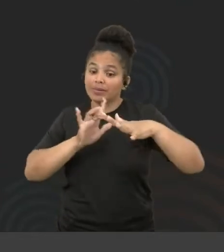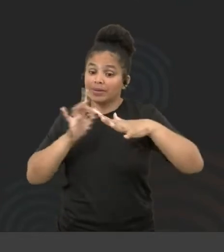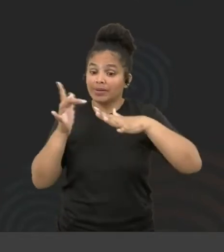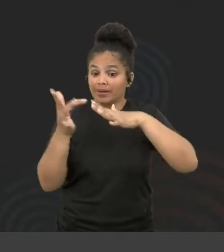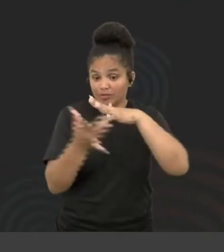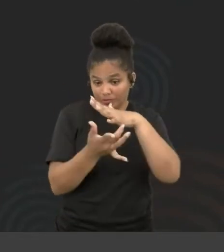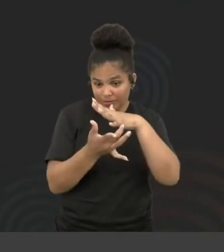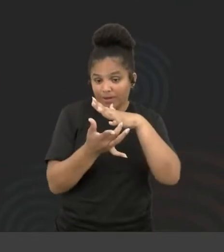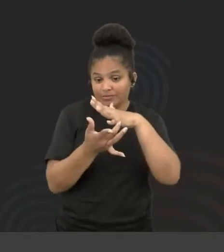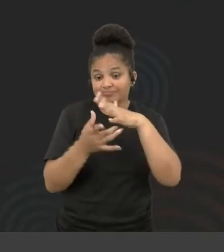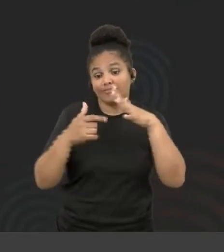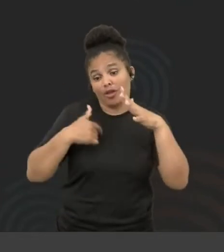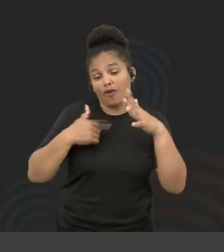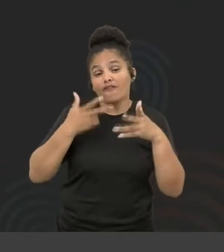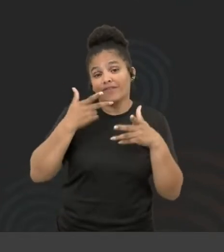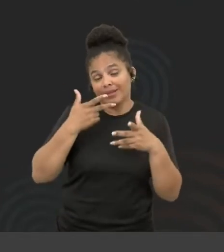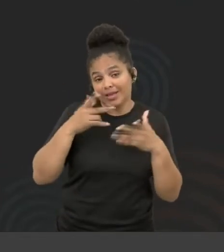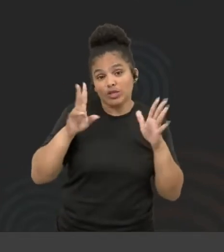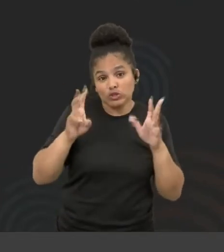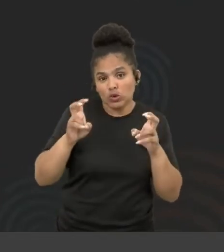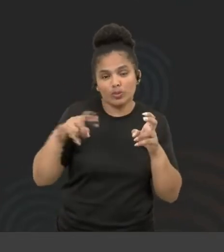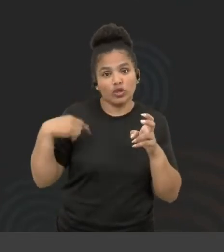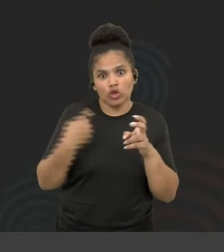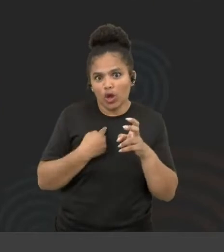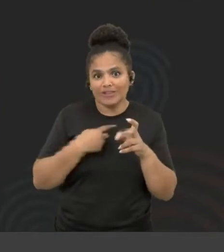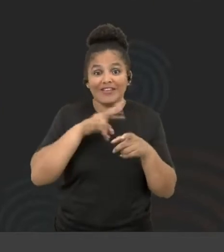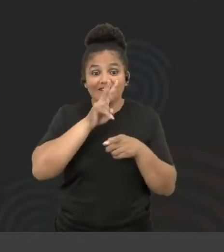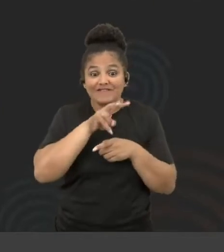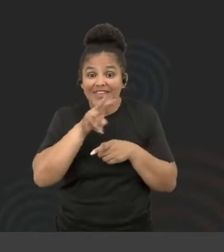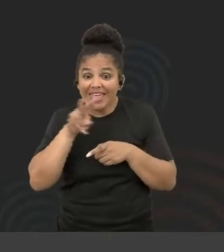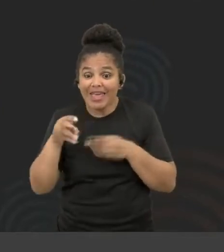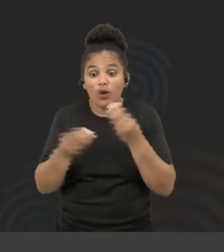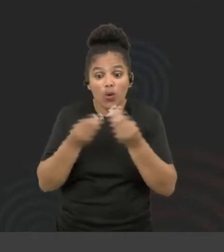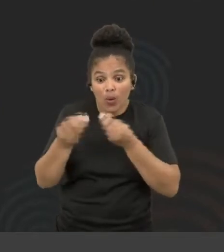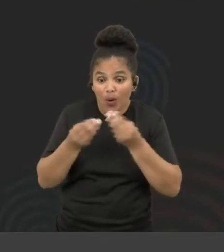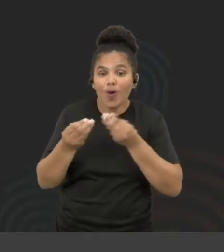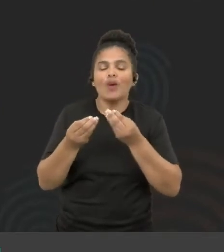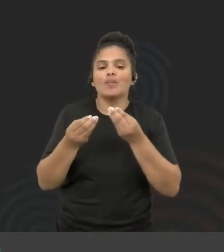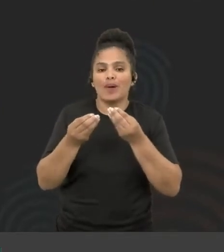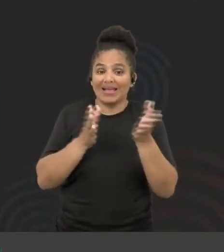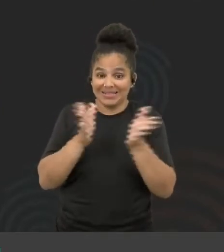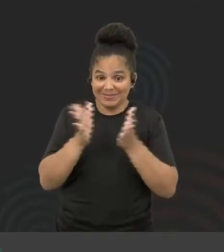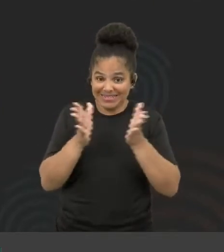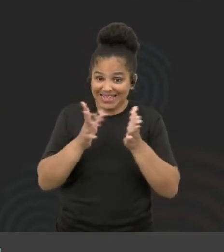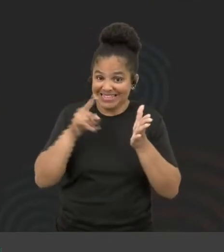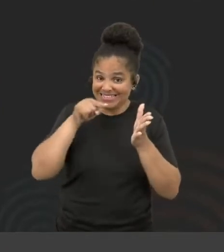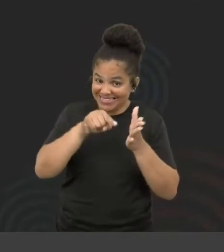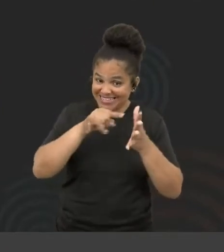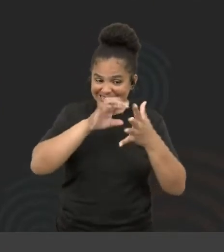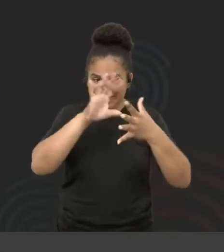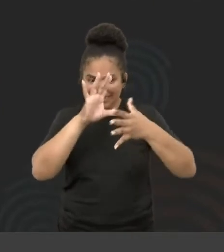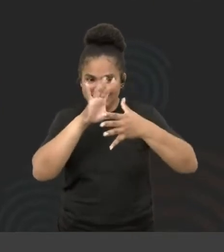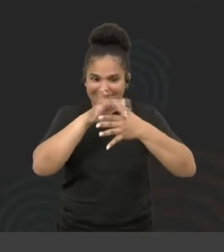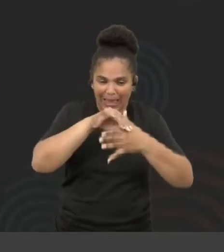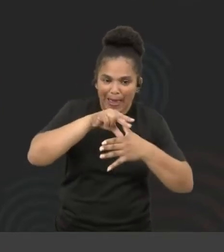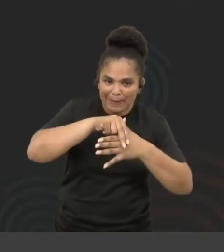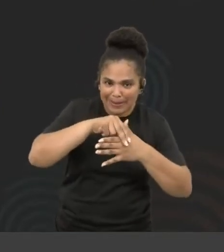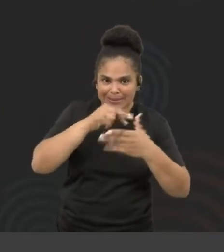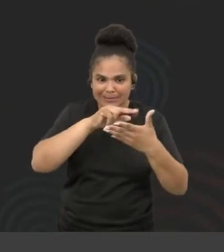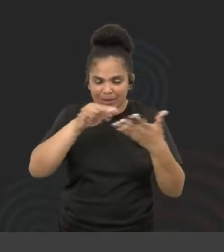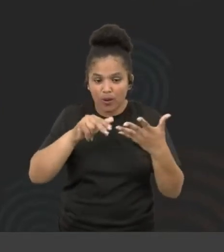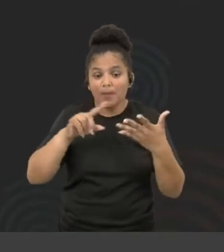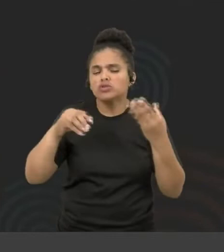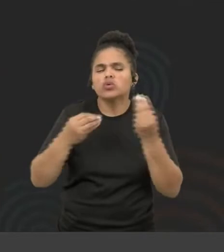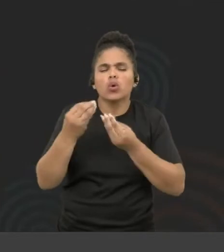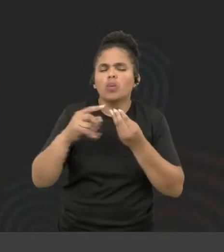porque eu falei um pouco sobre a gente verificar a acessibilidade da nossa aplicação, mas eu queria mostrar também algumas coisas que a gente pode fazer nas nossas